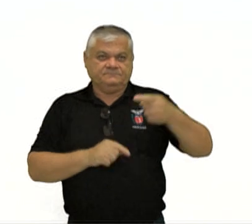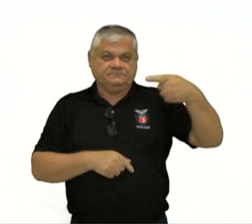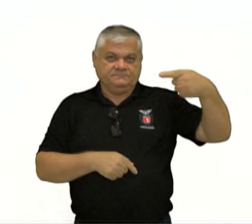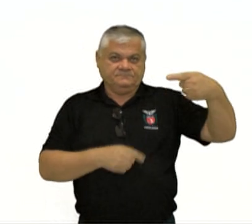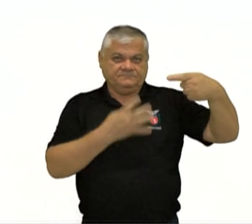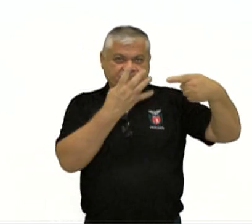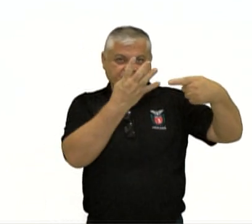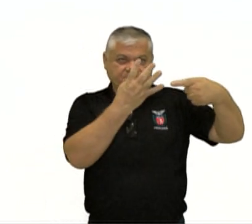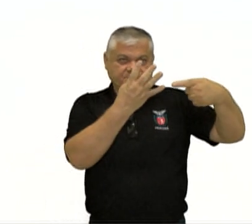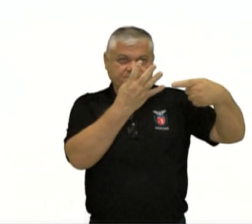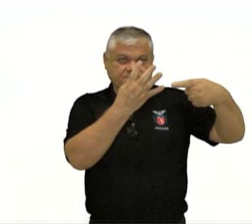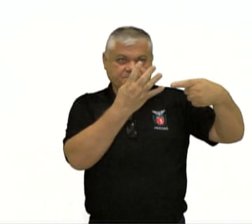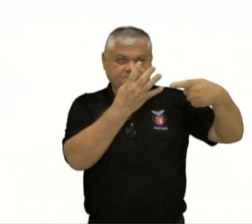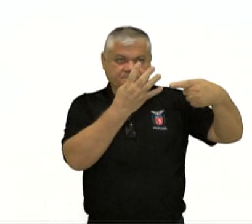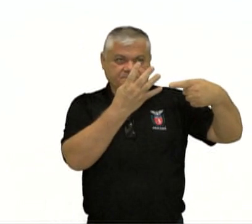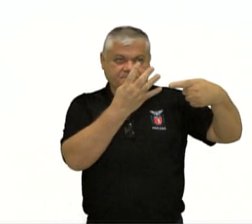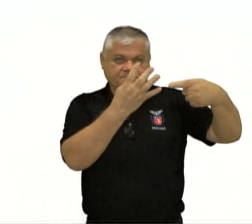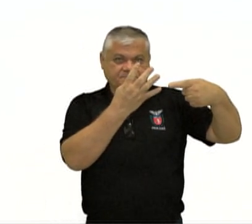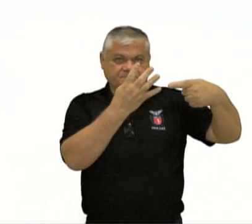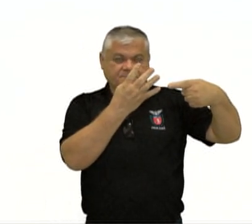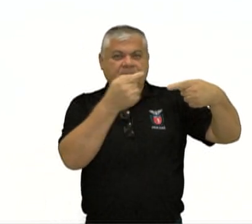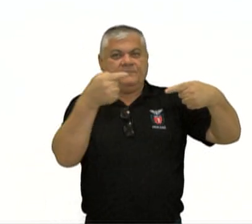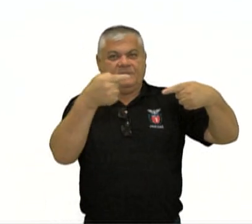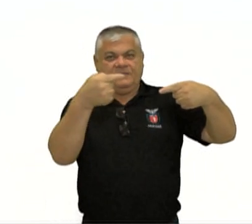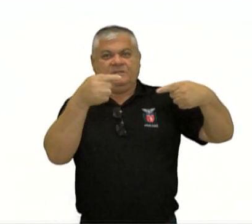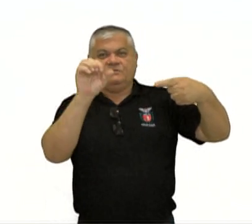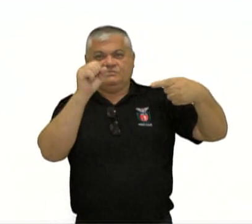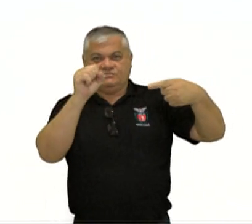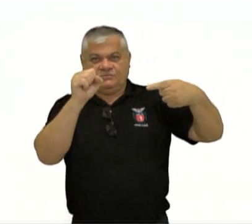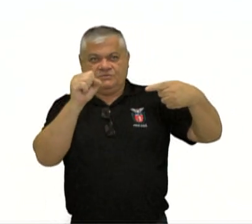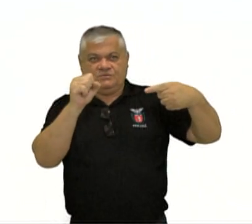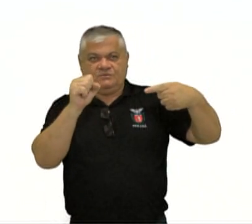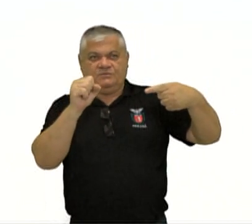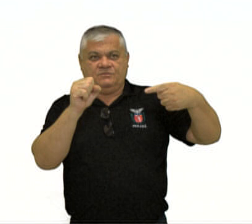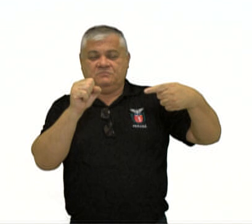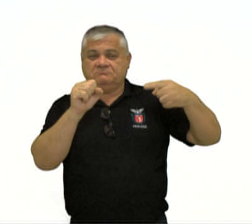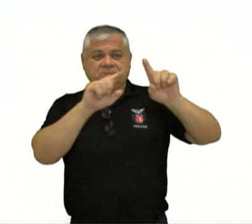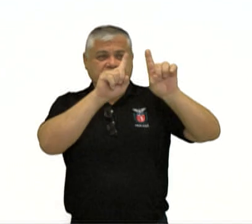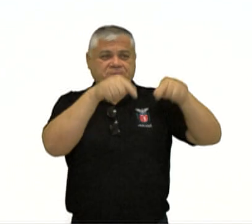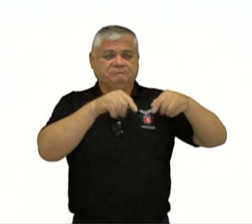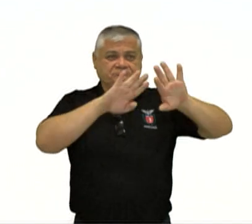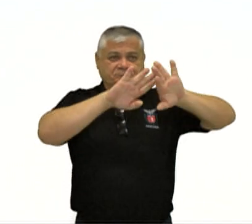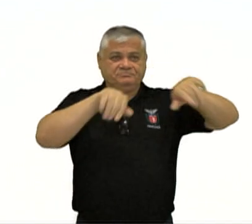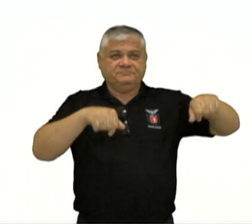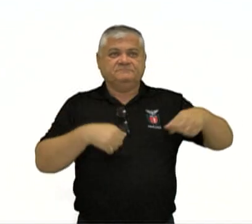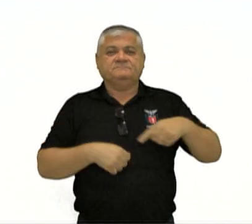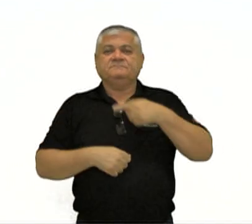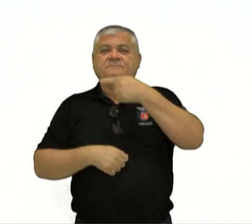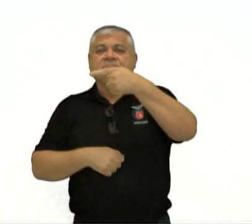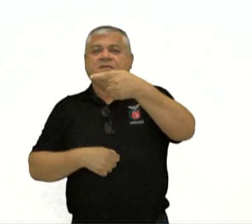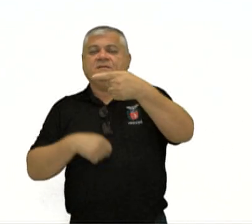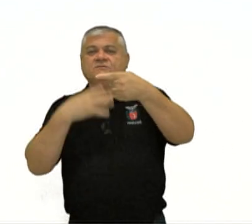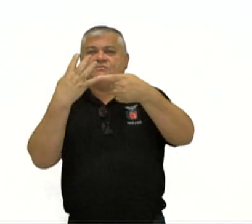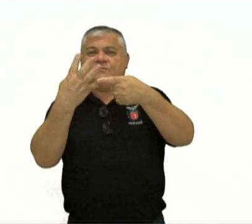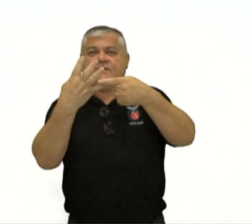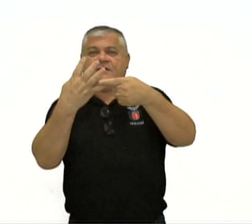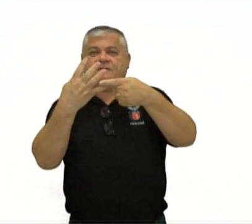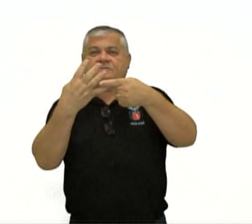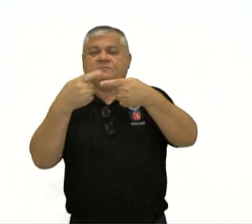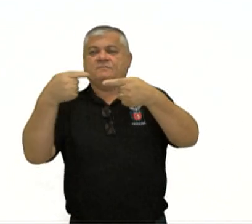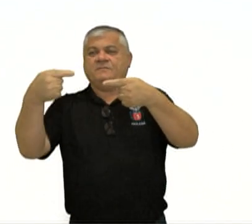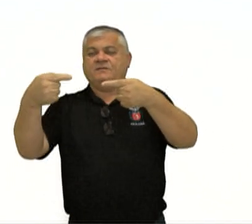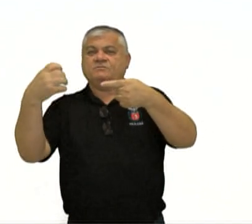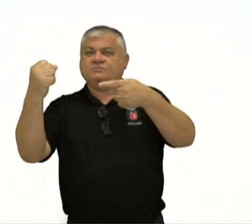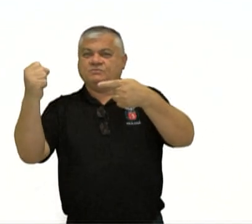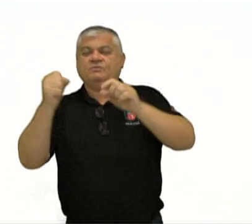menos 8, menos 4 está negativo, então eu só tiro o parênteses, fica menos 4, menos 8, vou